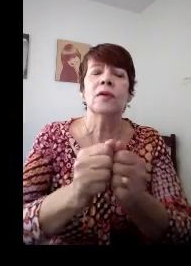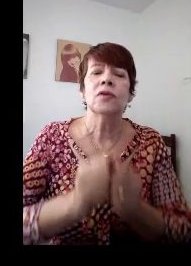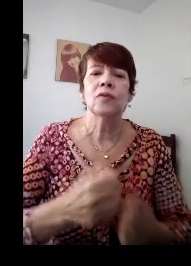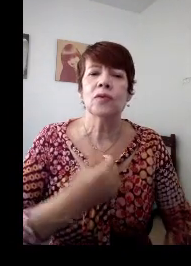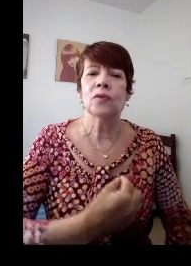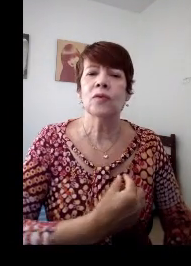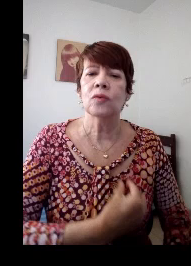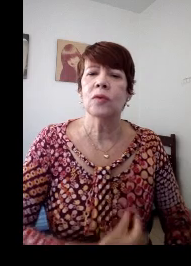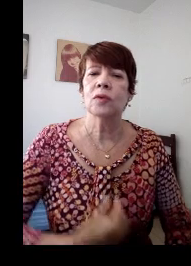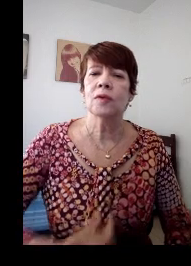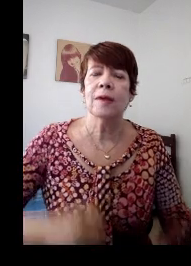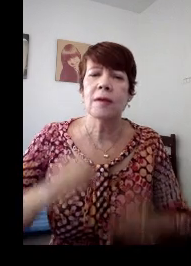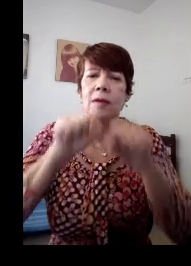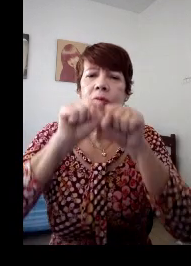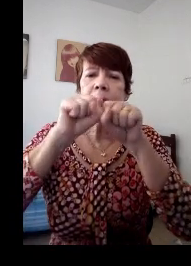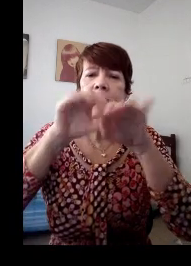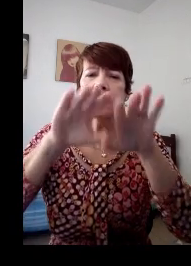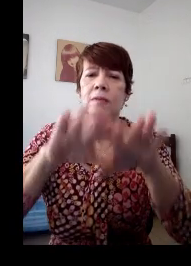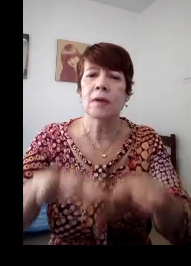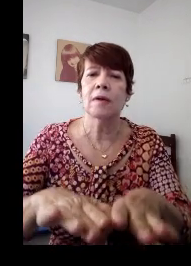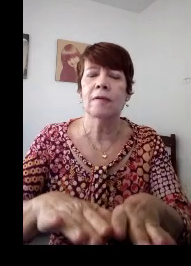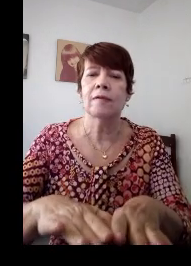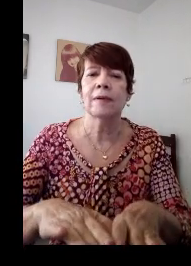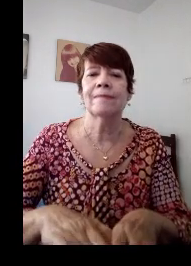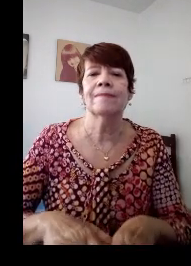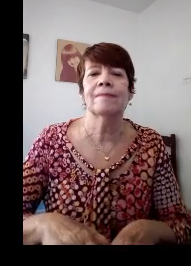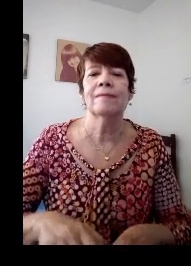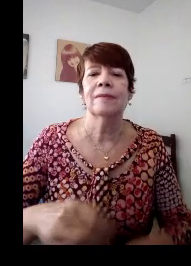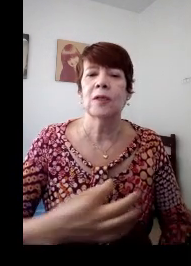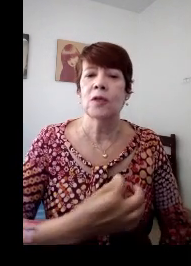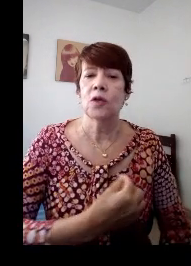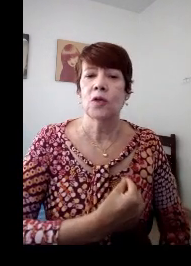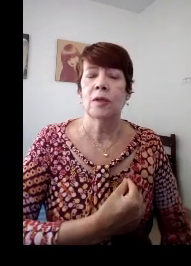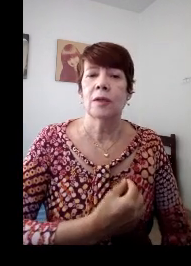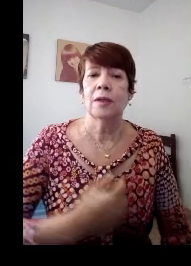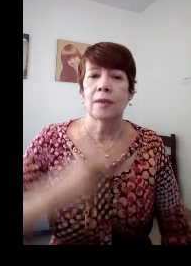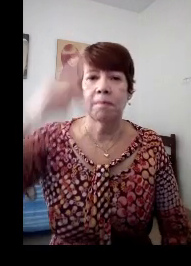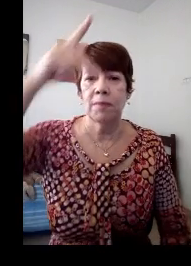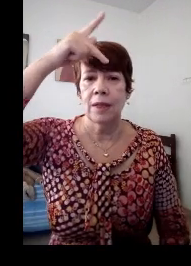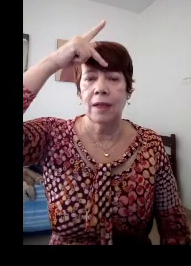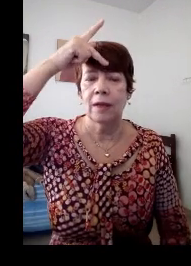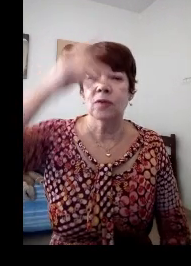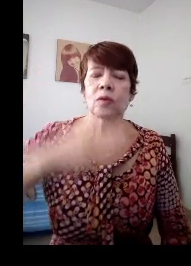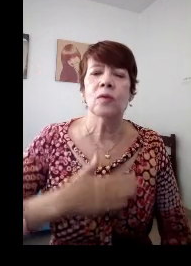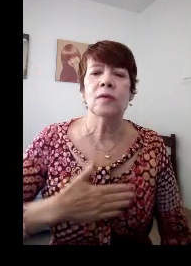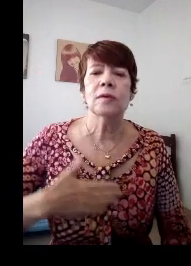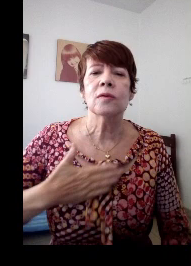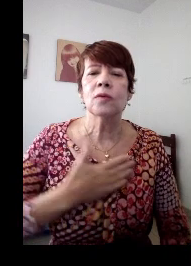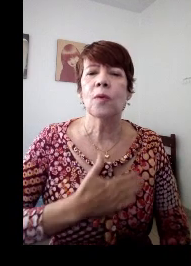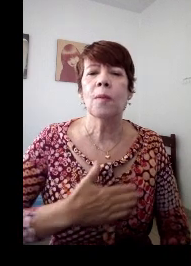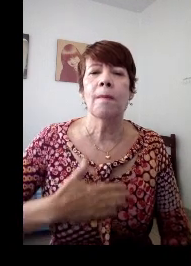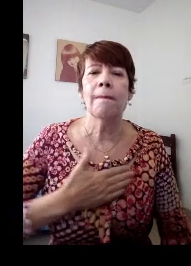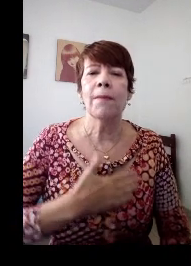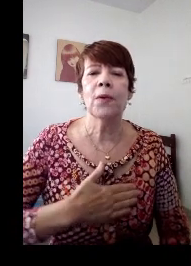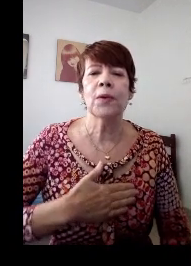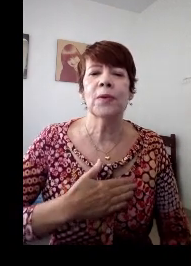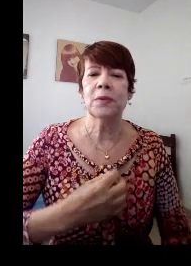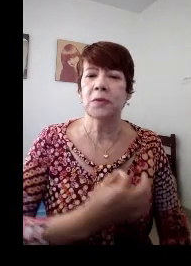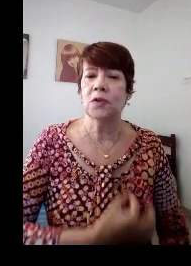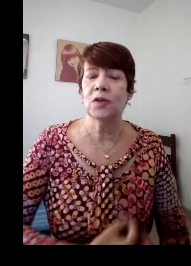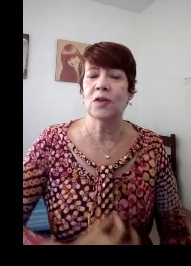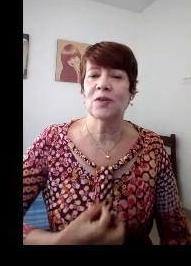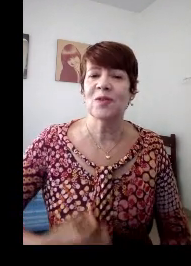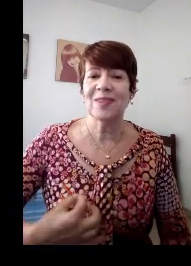abençoava em tudo que fazia. Assim, José ganhou o quê? A simpatia do seu dono, que o pôs como